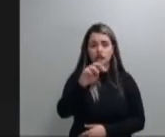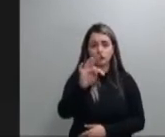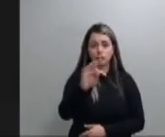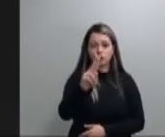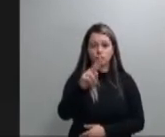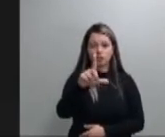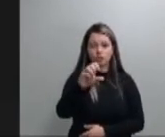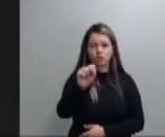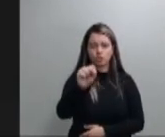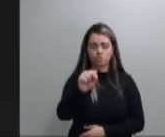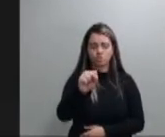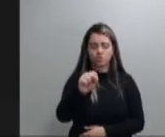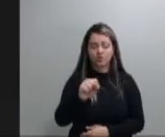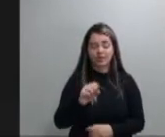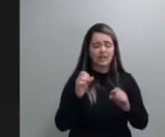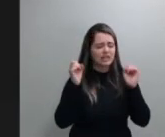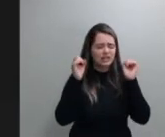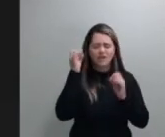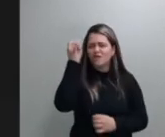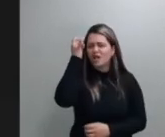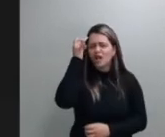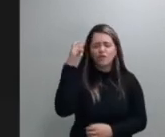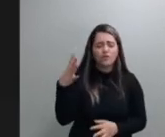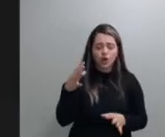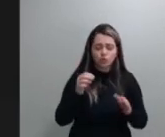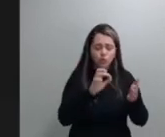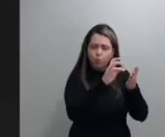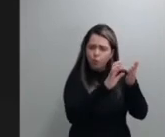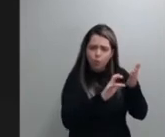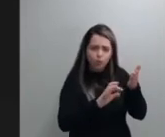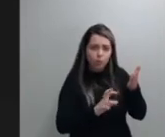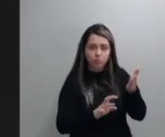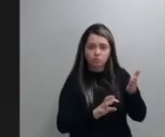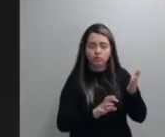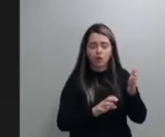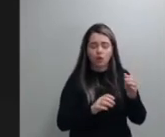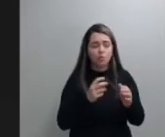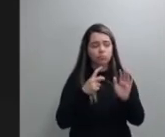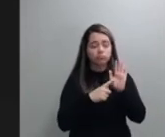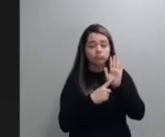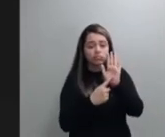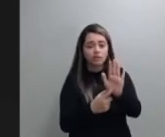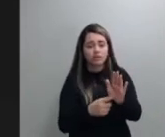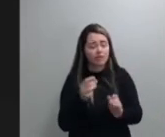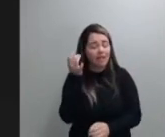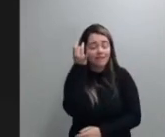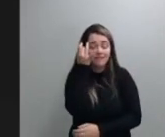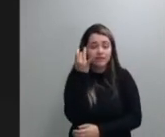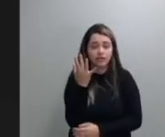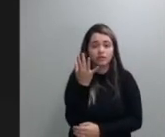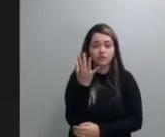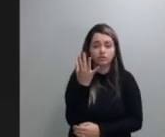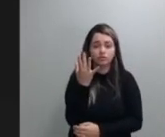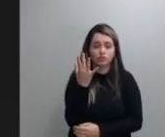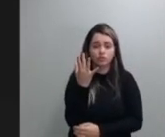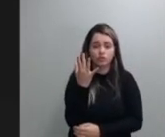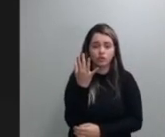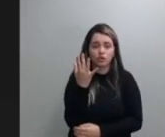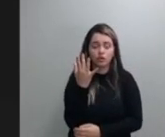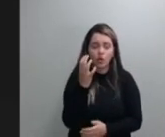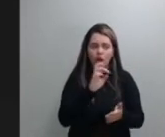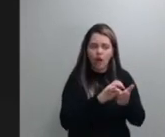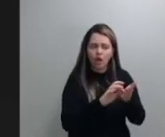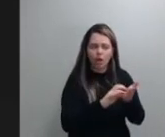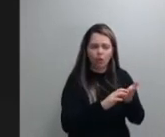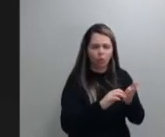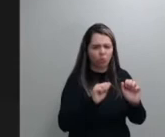Simples cálculos aritméticos denotariam facilmente numa conta de padaria a ordem